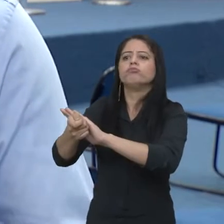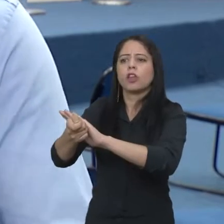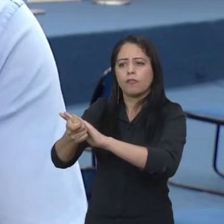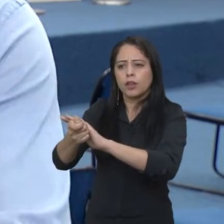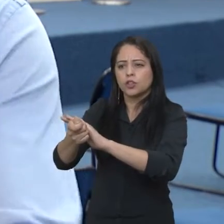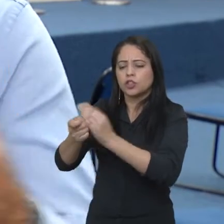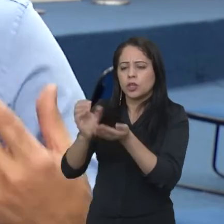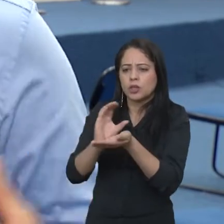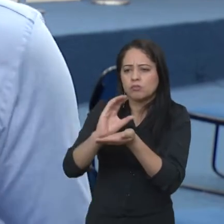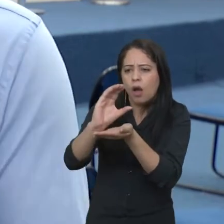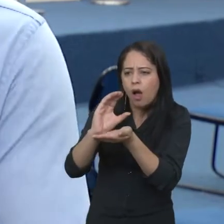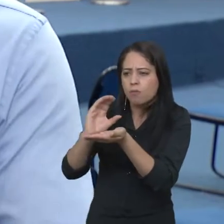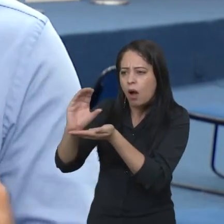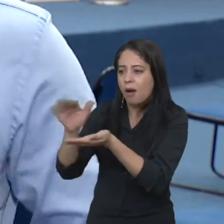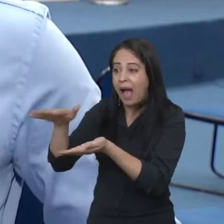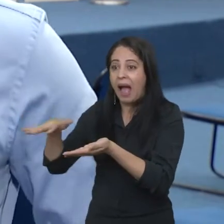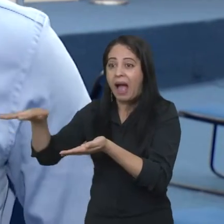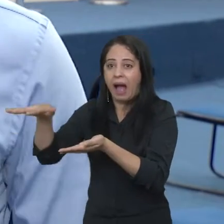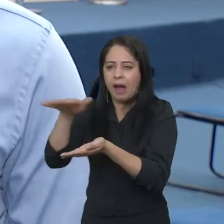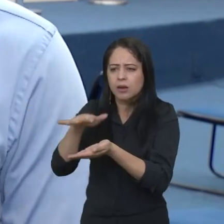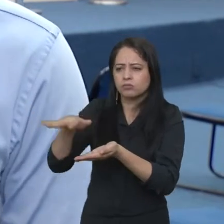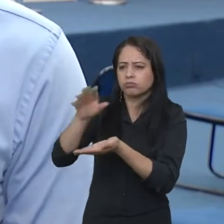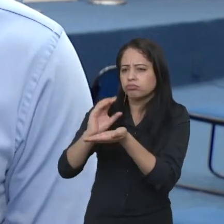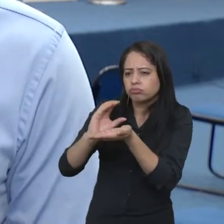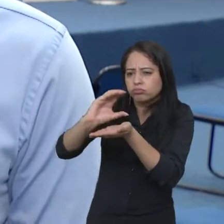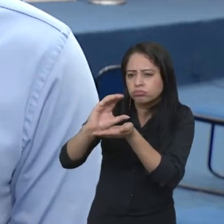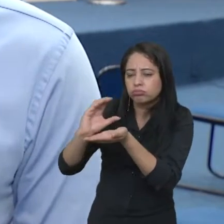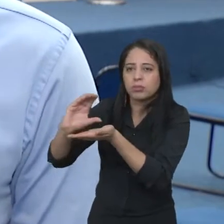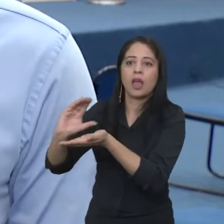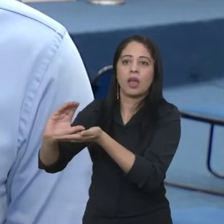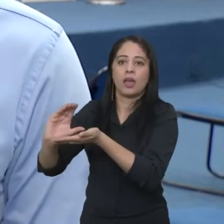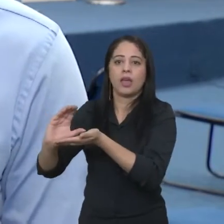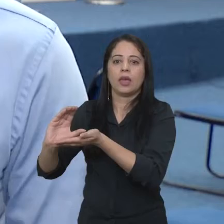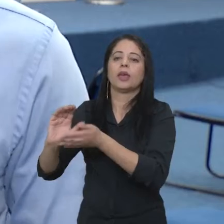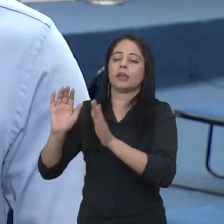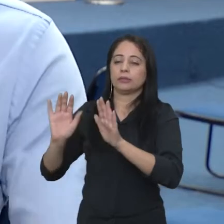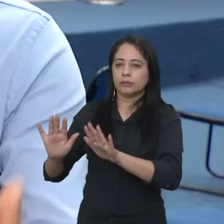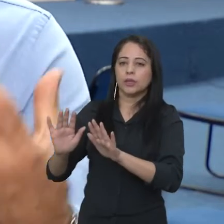investimento nas diversas áreas, né, do